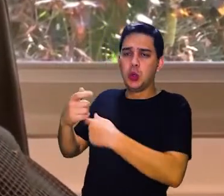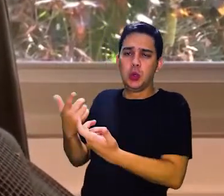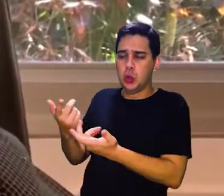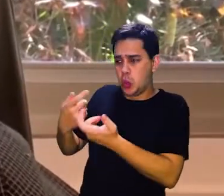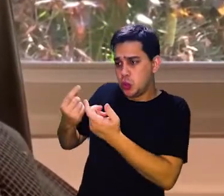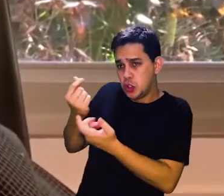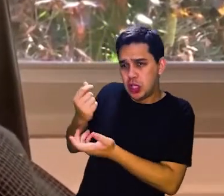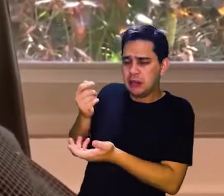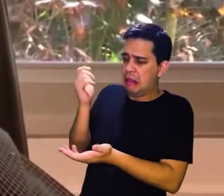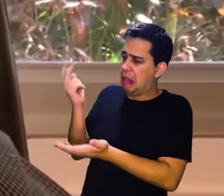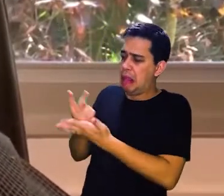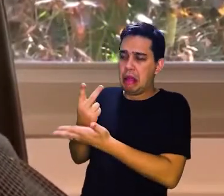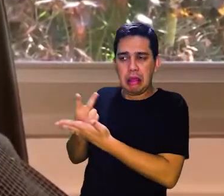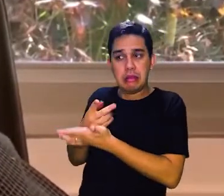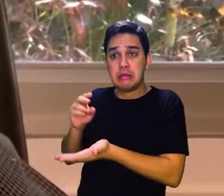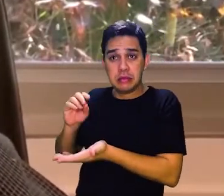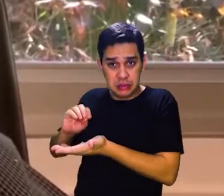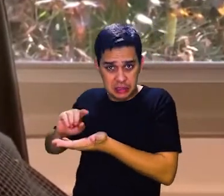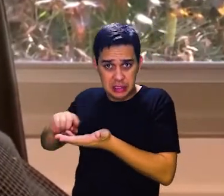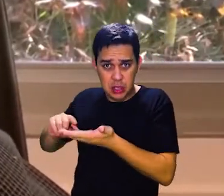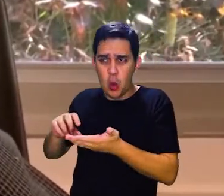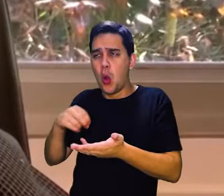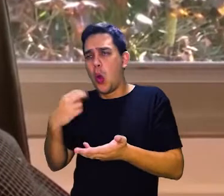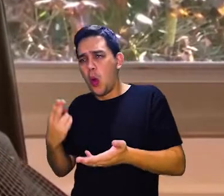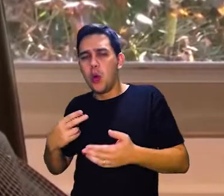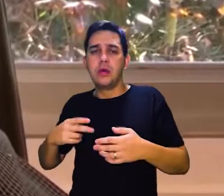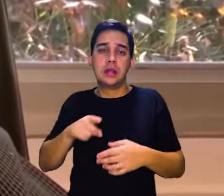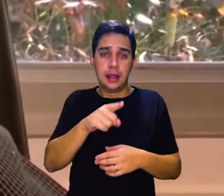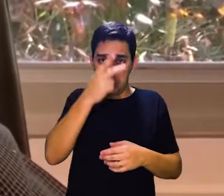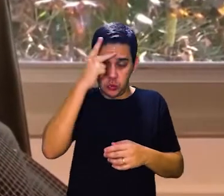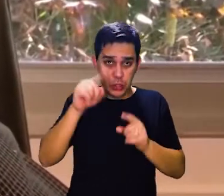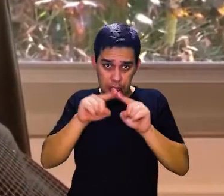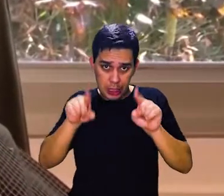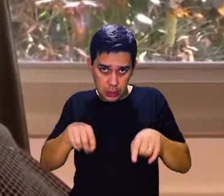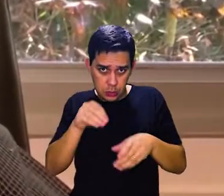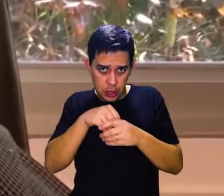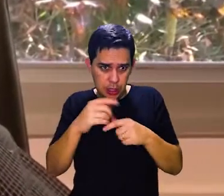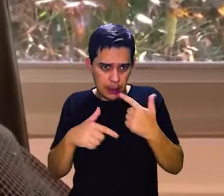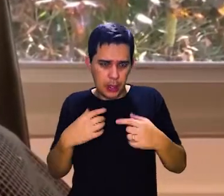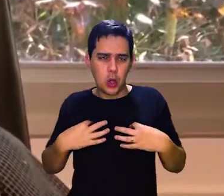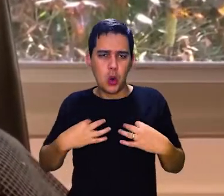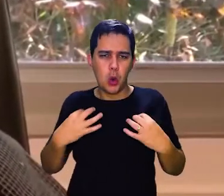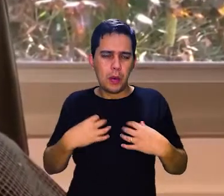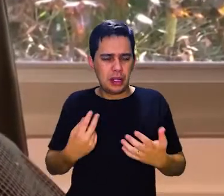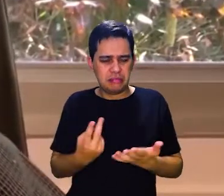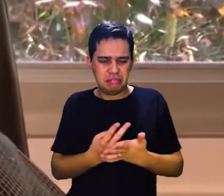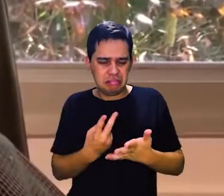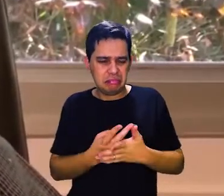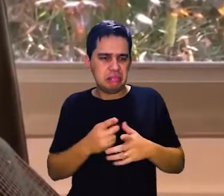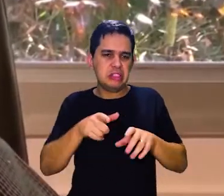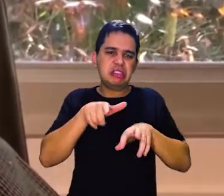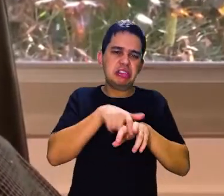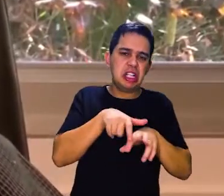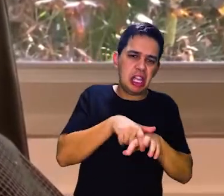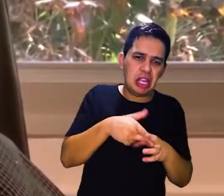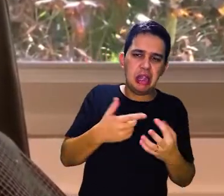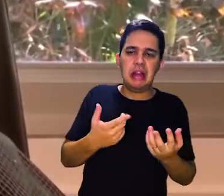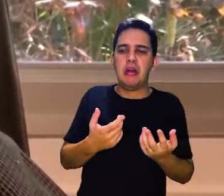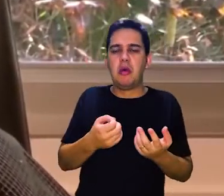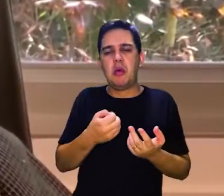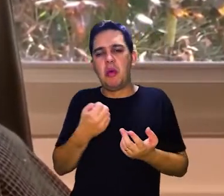R$ 2,75, ou ainda que os seus funcionários estejam desleixados, de chinelo,